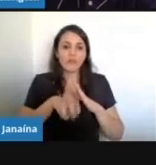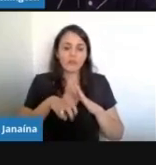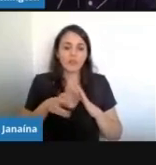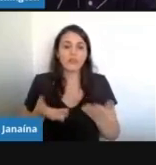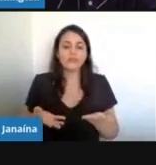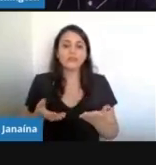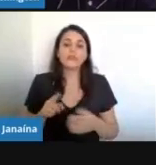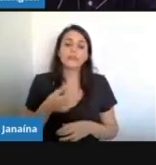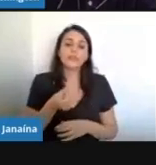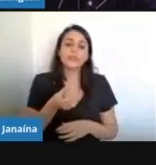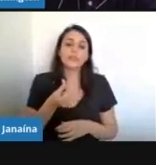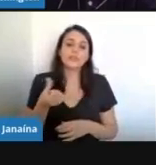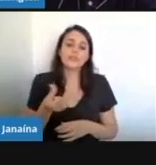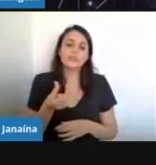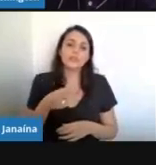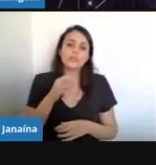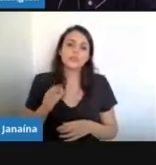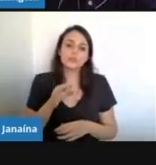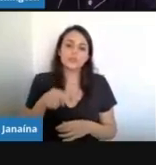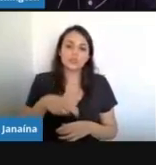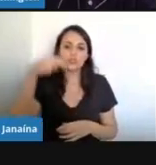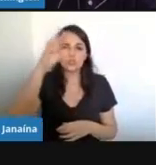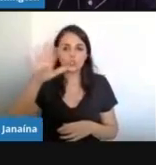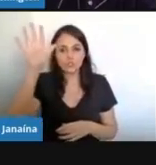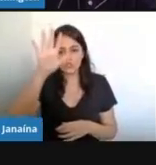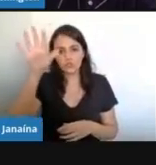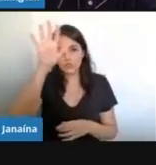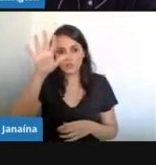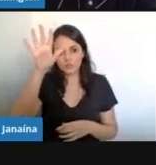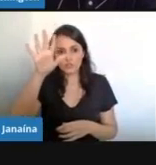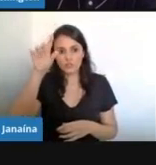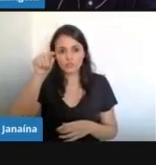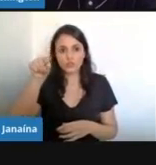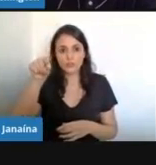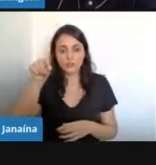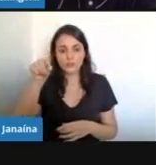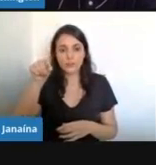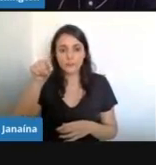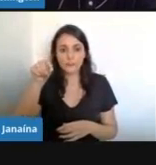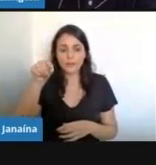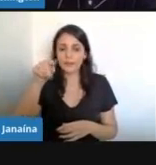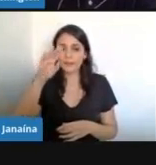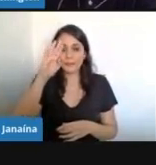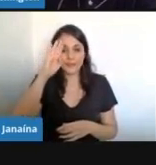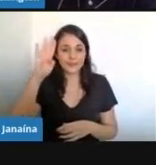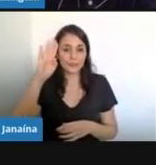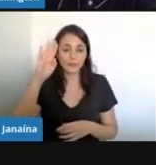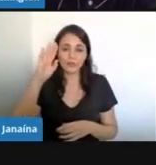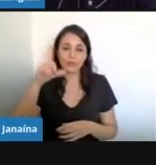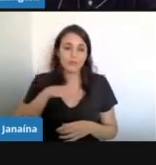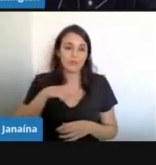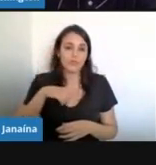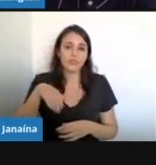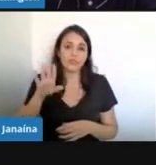60% no Nordeste, enquanto que aqui no Nordeste tem uma ênfase bem priorizada em relação ao sedentarismo,